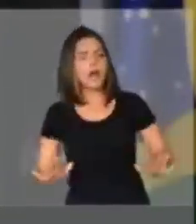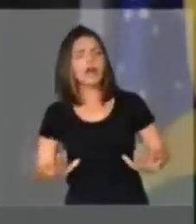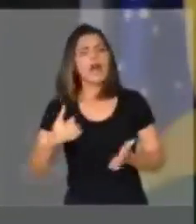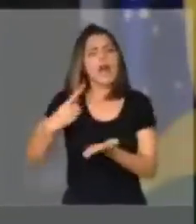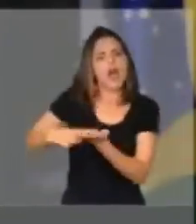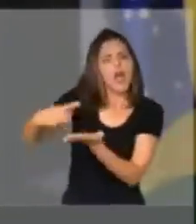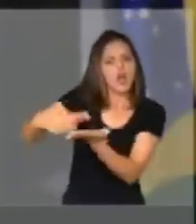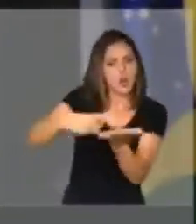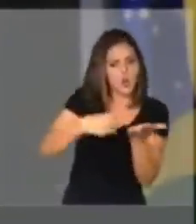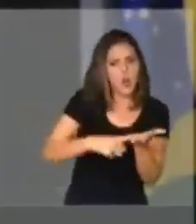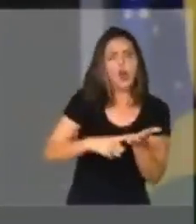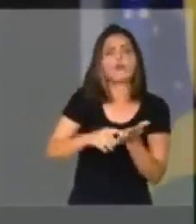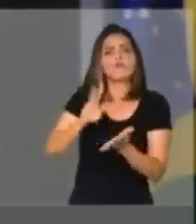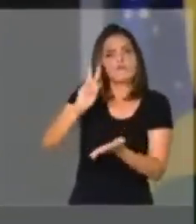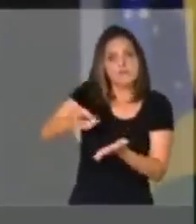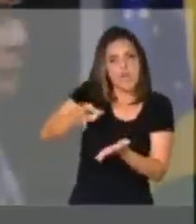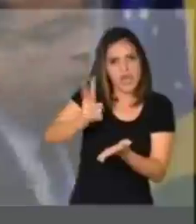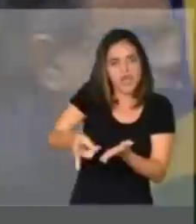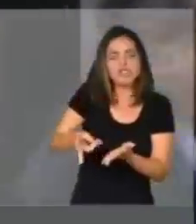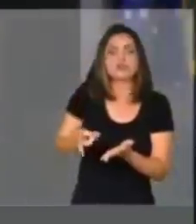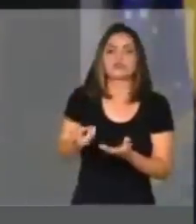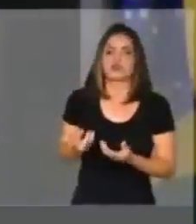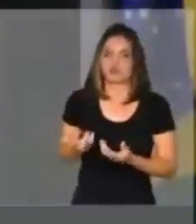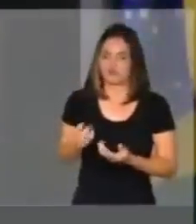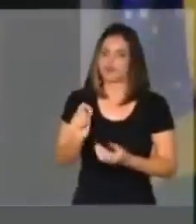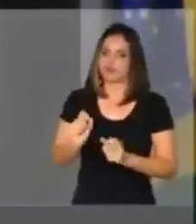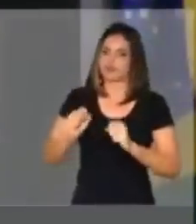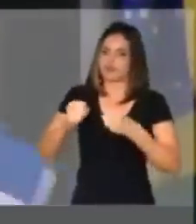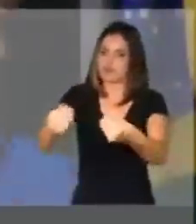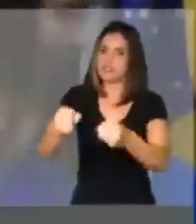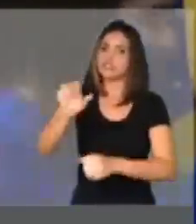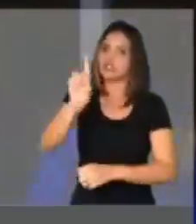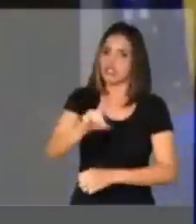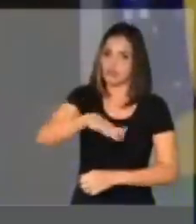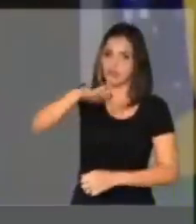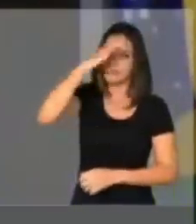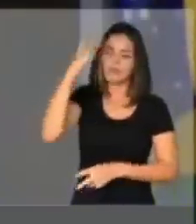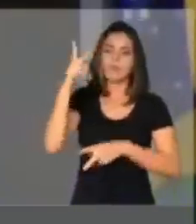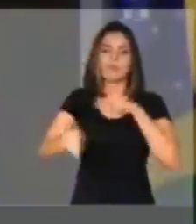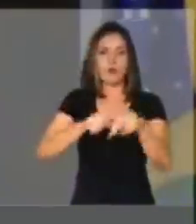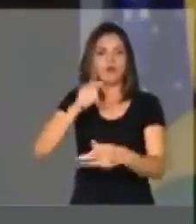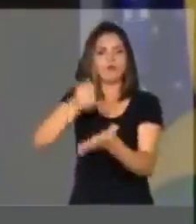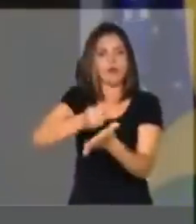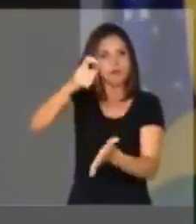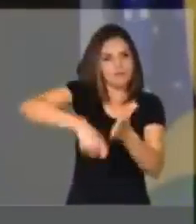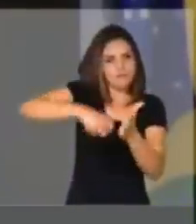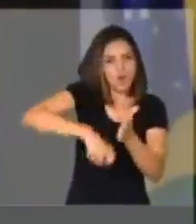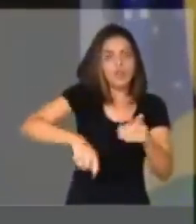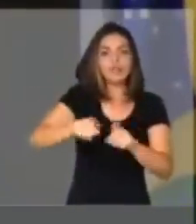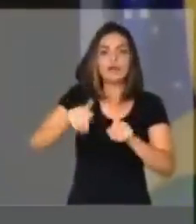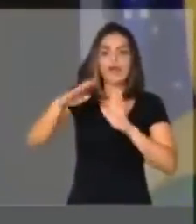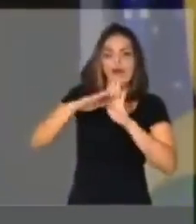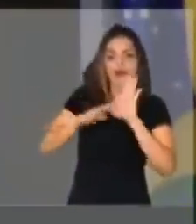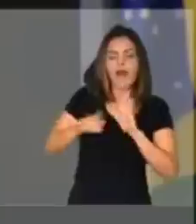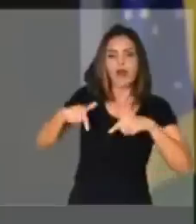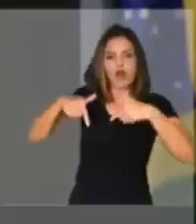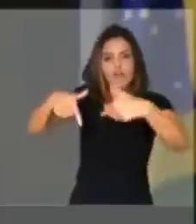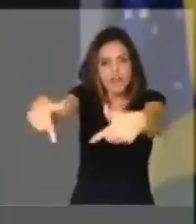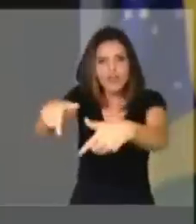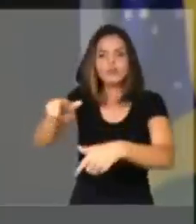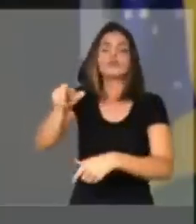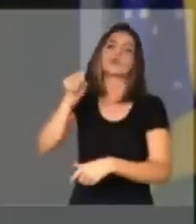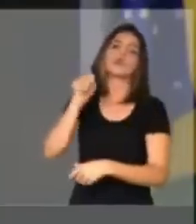fazer um acordo para preservar o erário, para defender o direito do pagador de impostos, para defender a agenda do governo do ministro Paulo